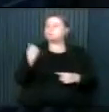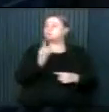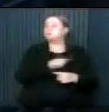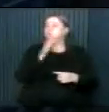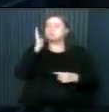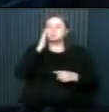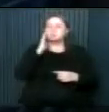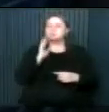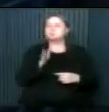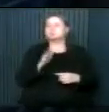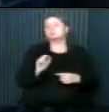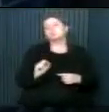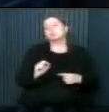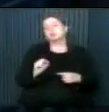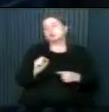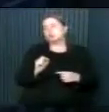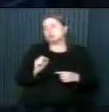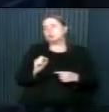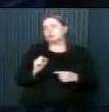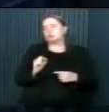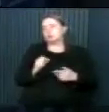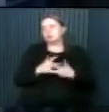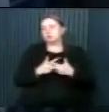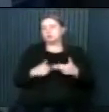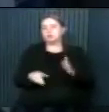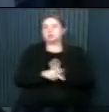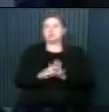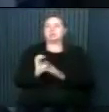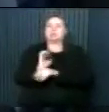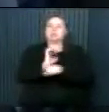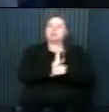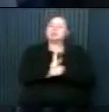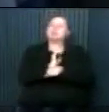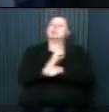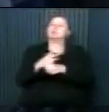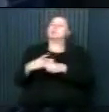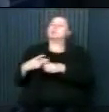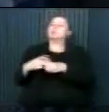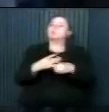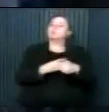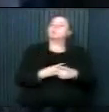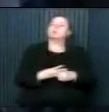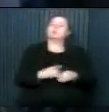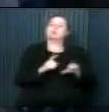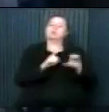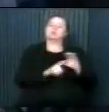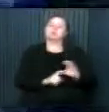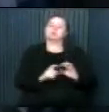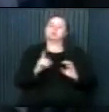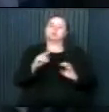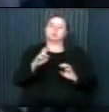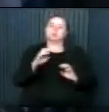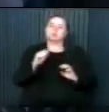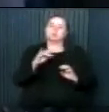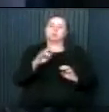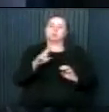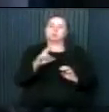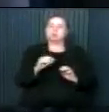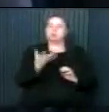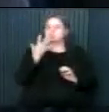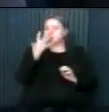que a situação dos estados e dos municípios com a dívida dos precatórios, ela é